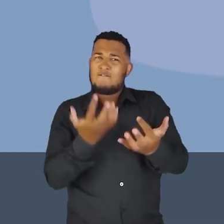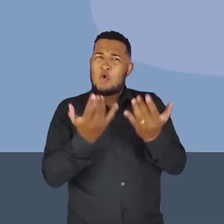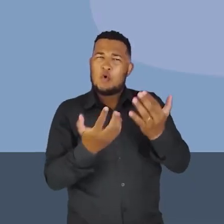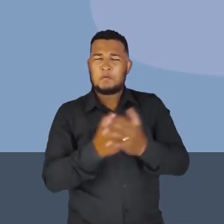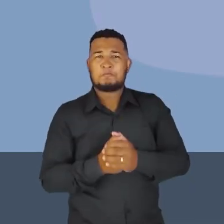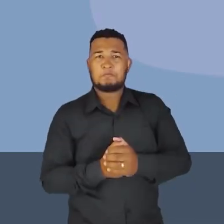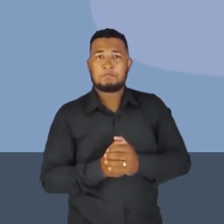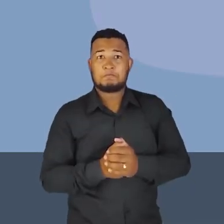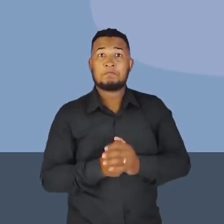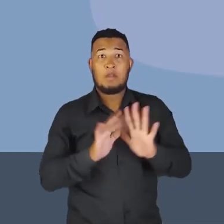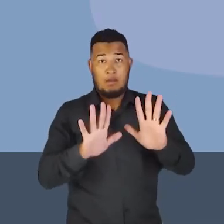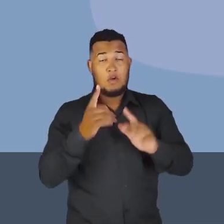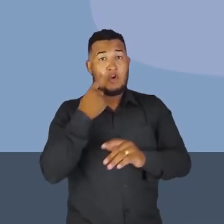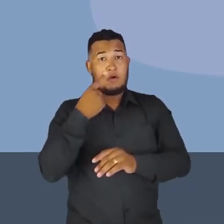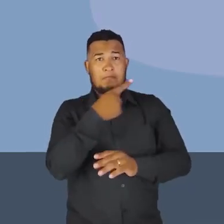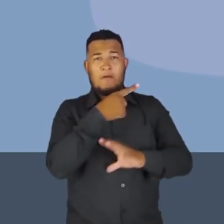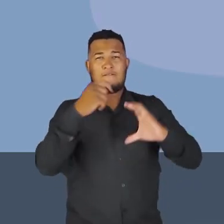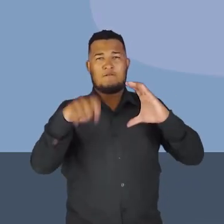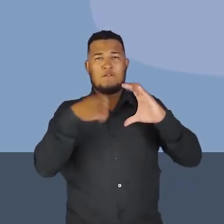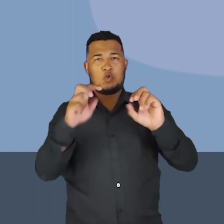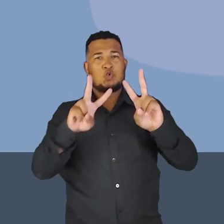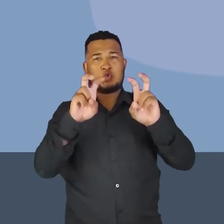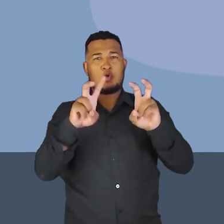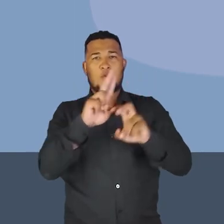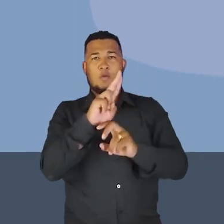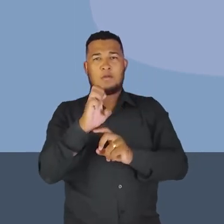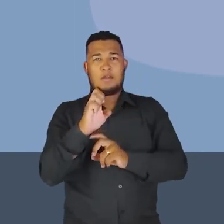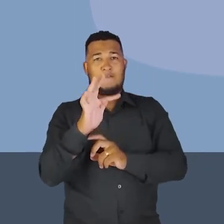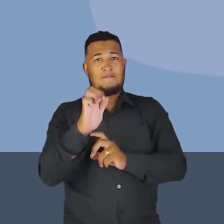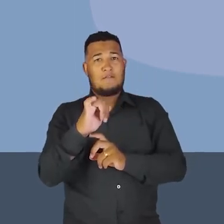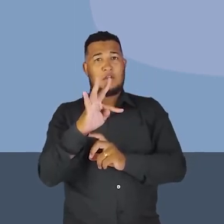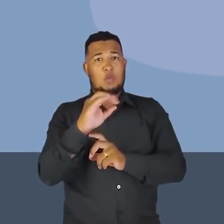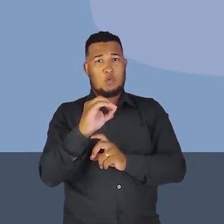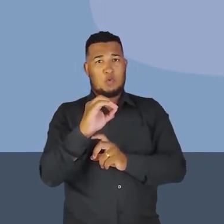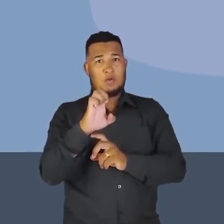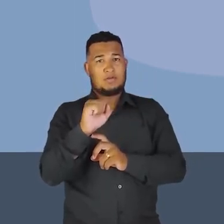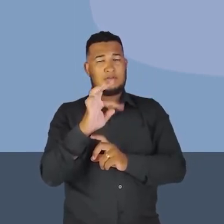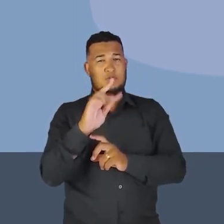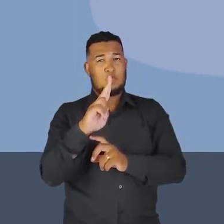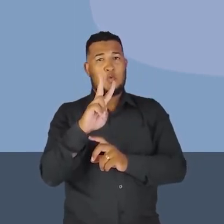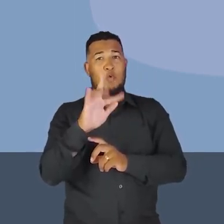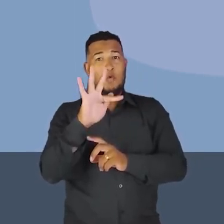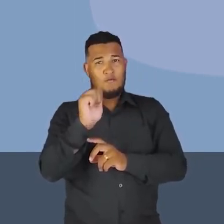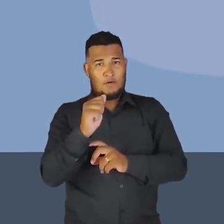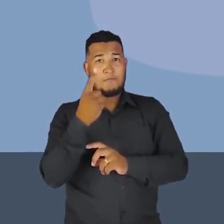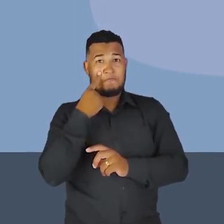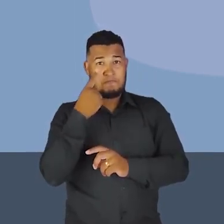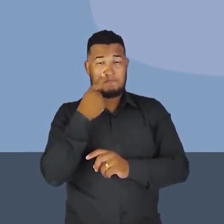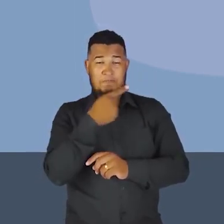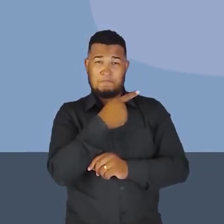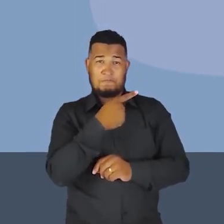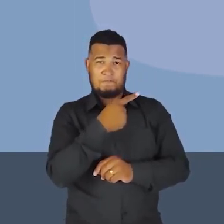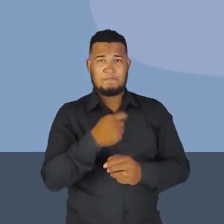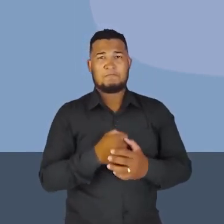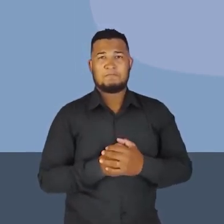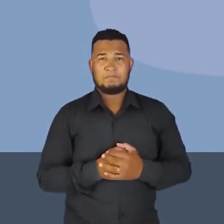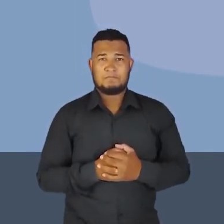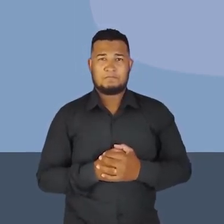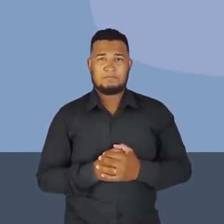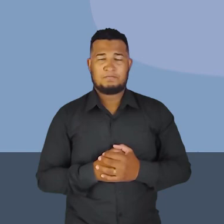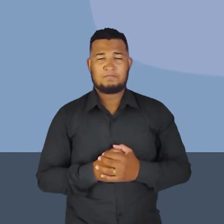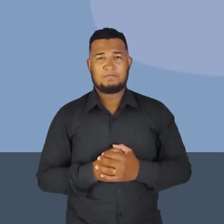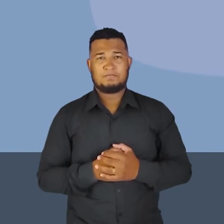para vocês um vídeo que fala sobre o efeito estufa, tá? Vamos entender o que significa? Bora para a tela?